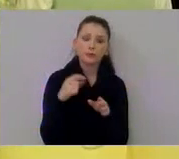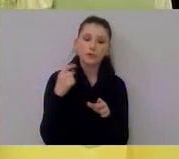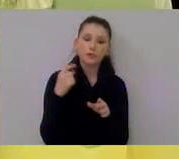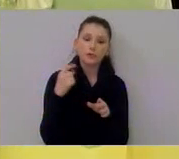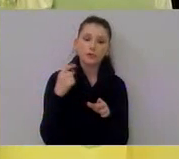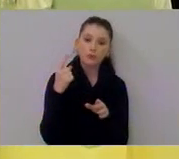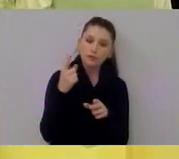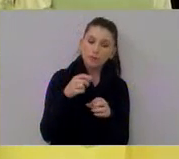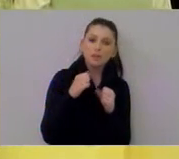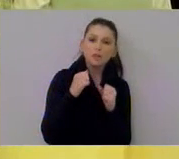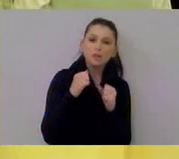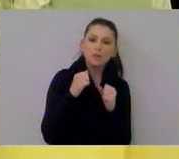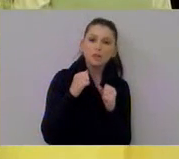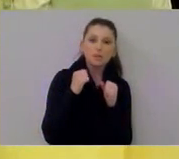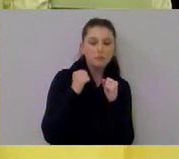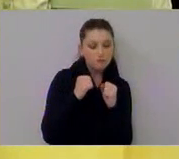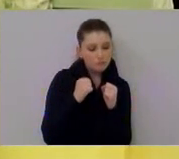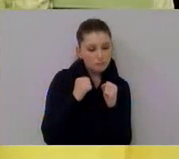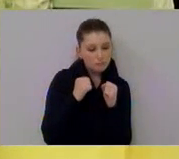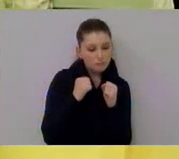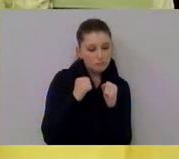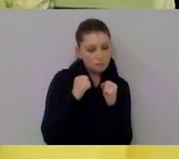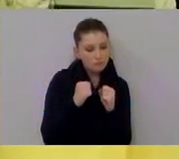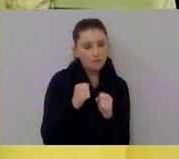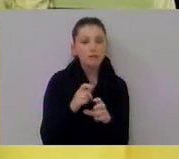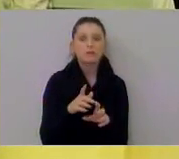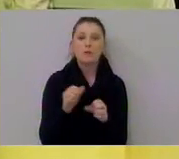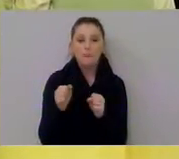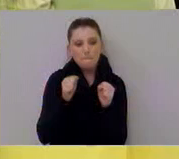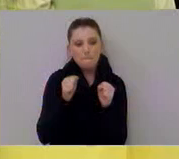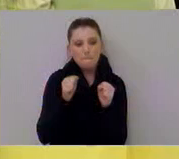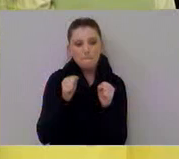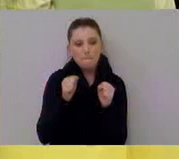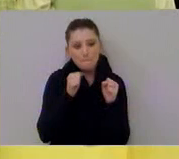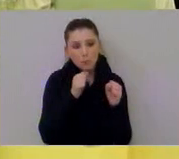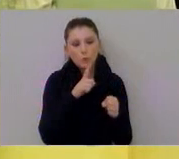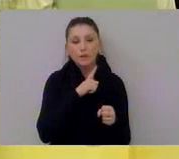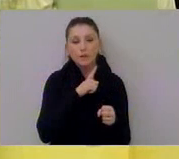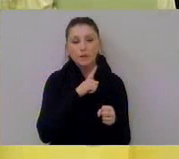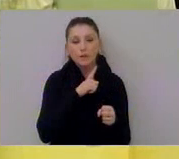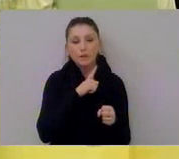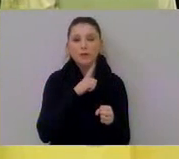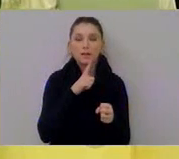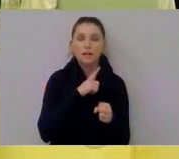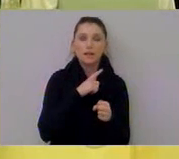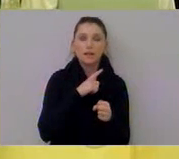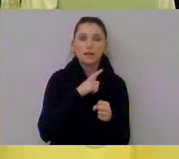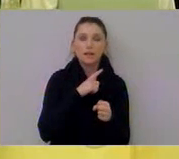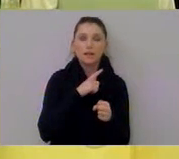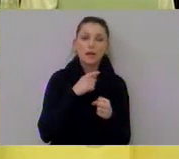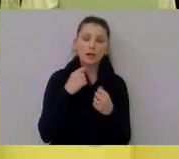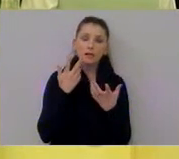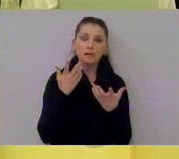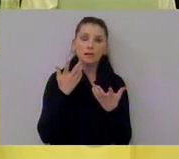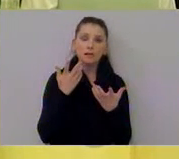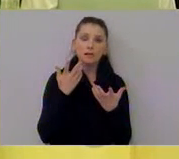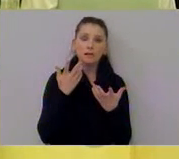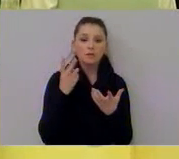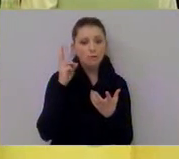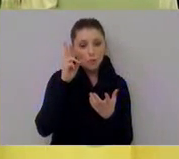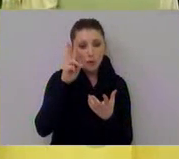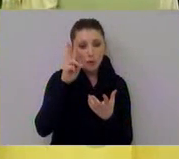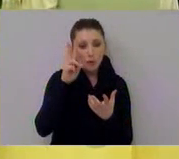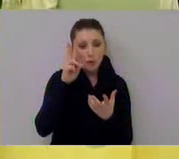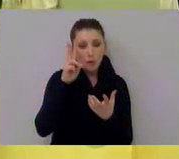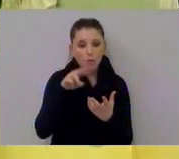talvez, né, as soluções venham e os sonhos eles sejam mais realizados. Então,